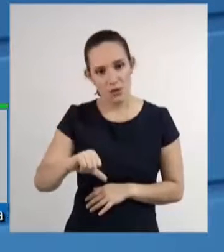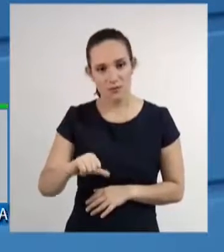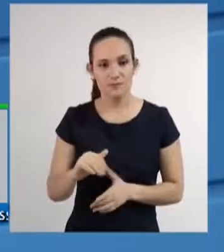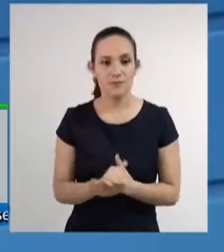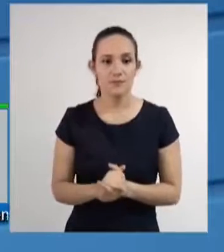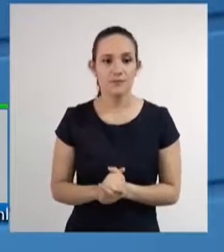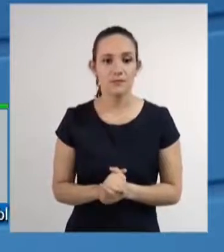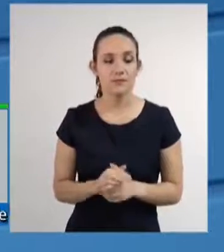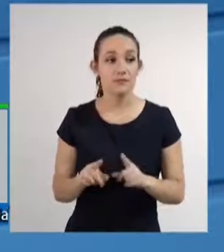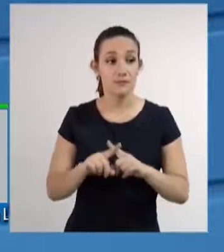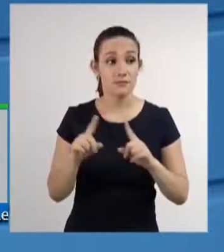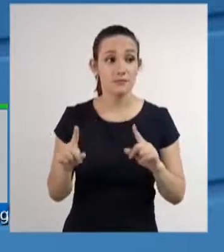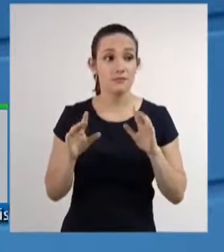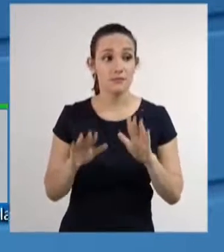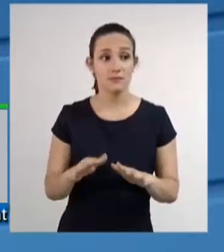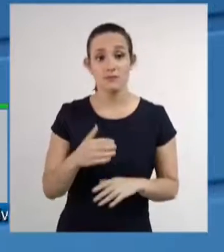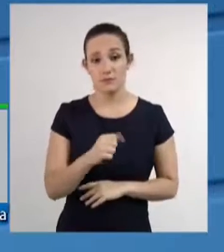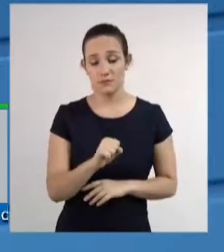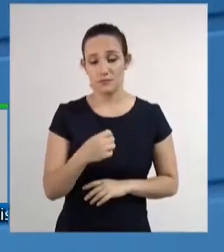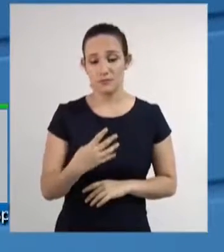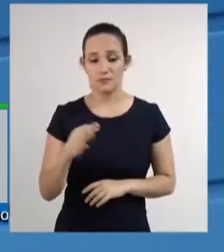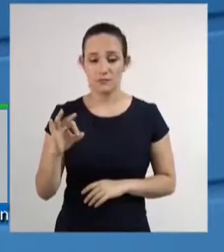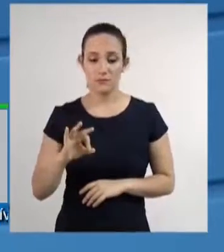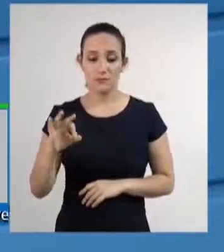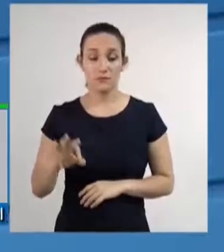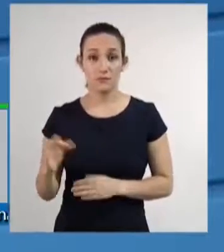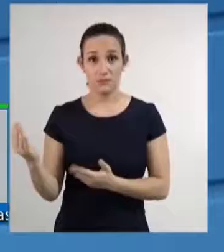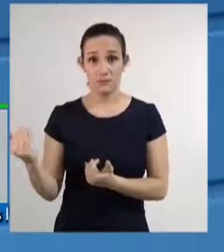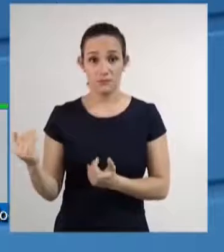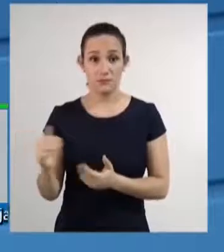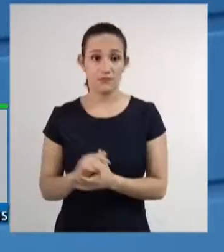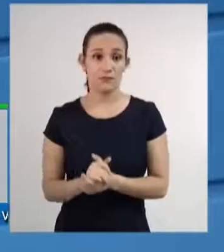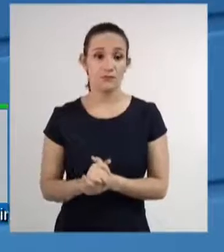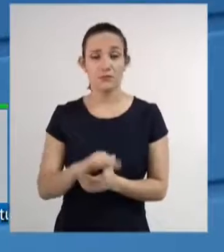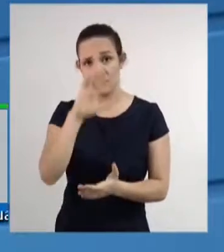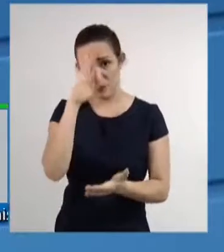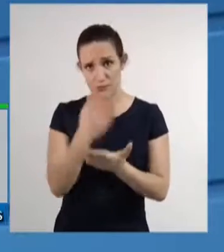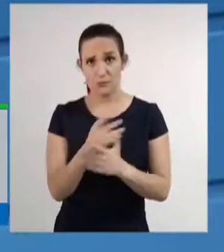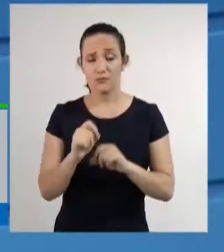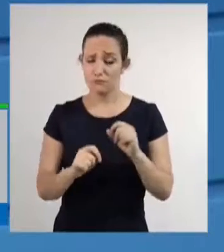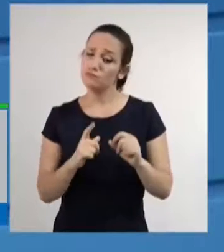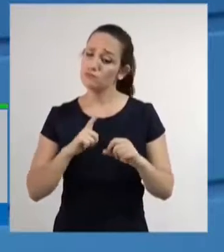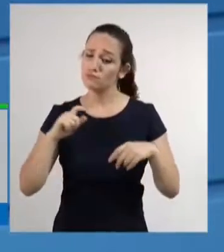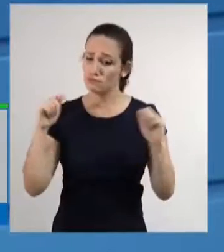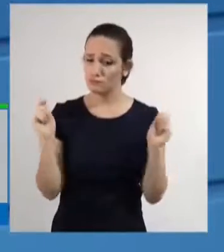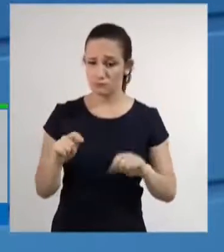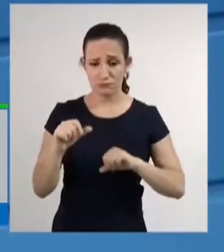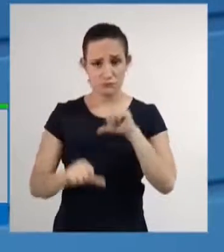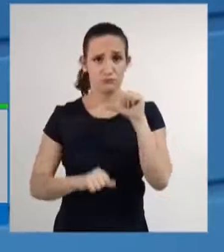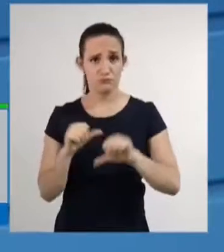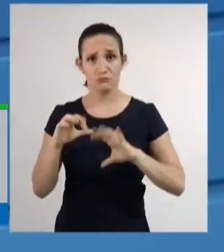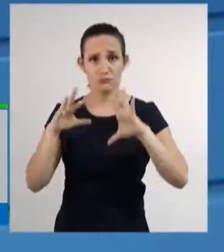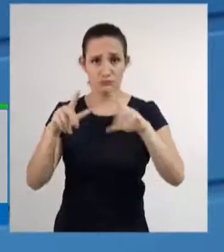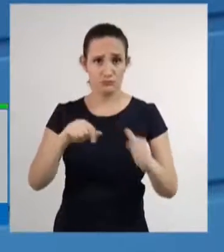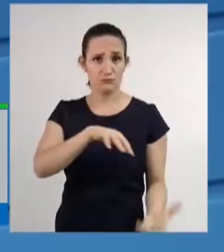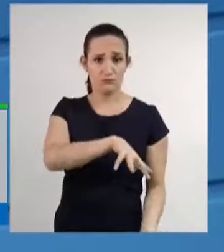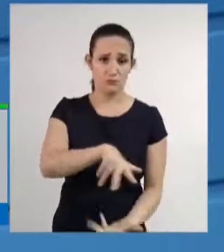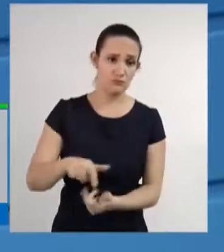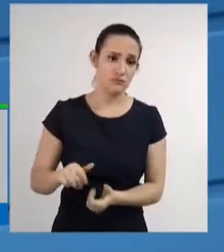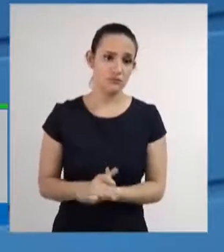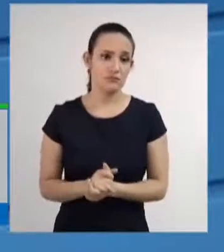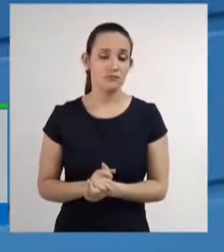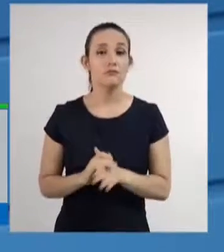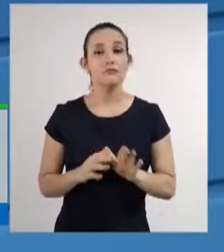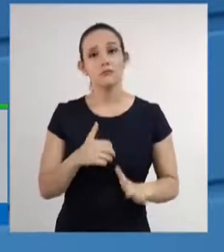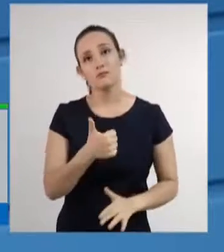entanto, 84% dos jovens pesquisados pelo Instituto Cidadania acreditam no próprio poder de transformar o mundo.